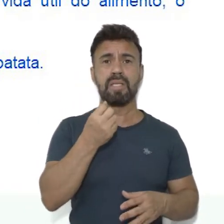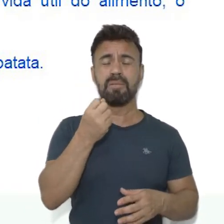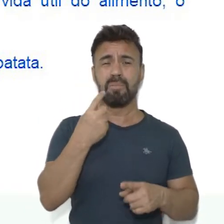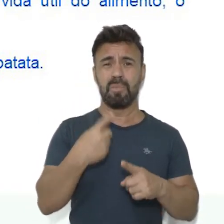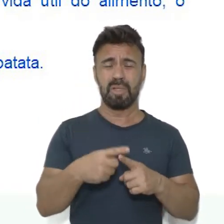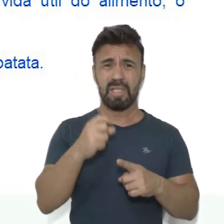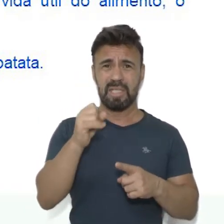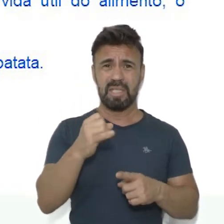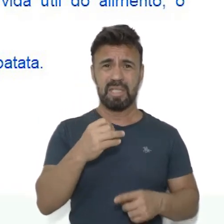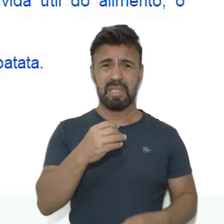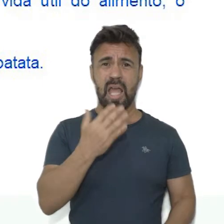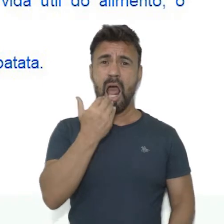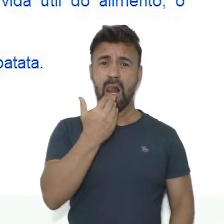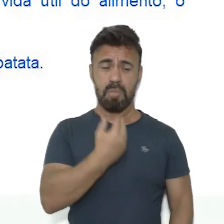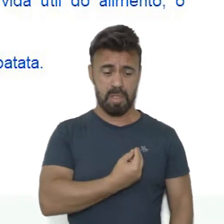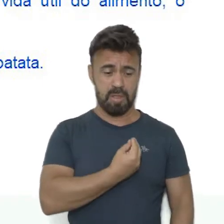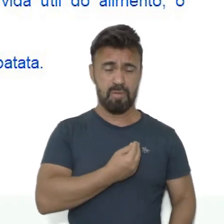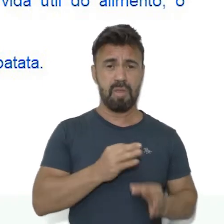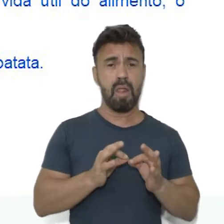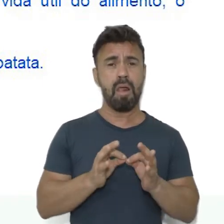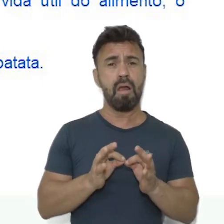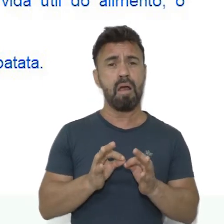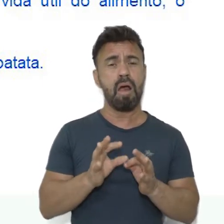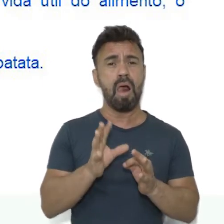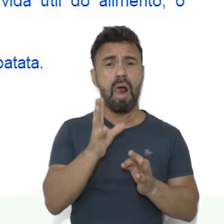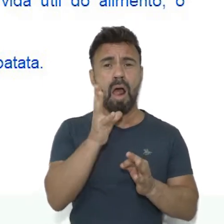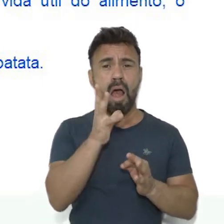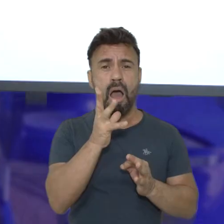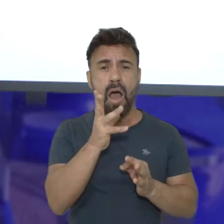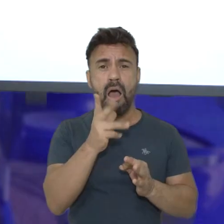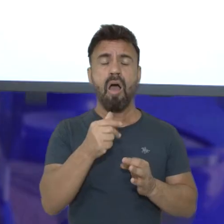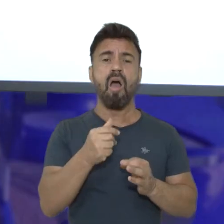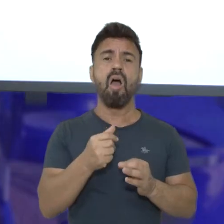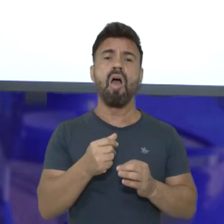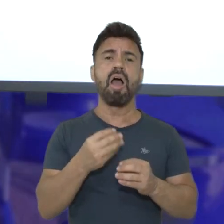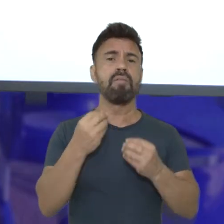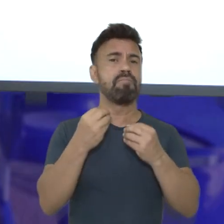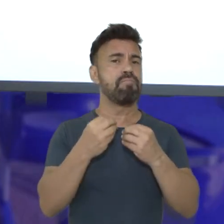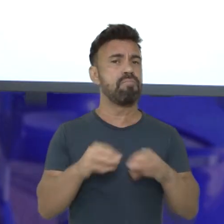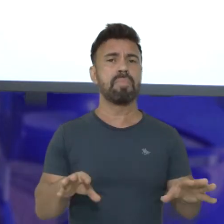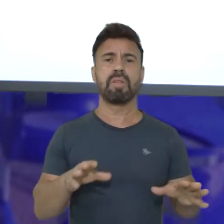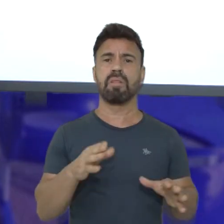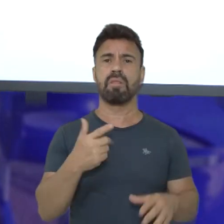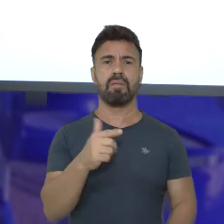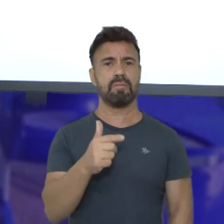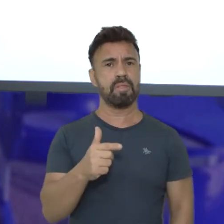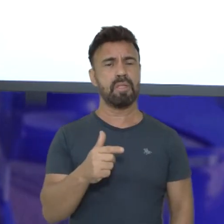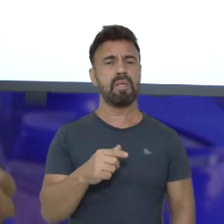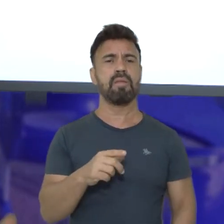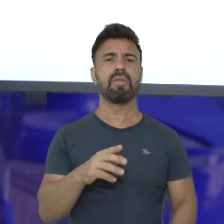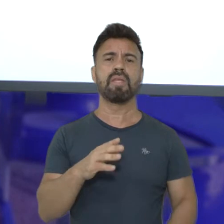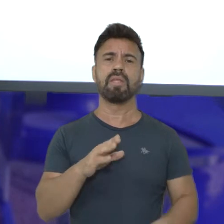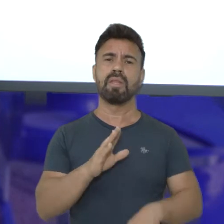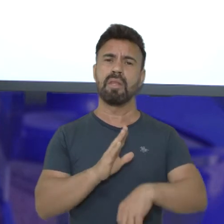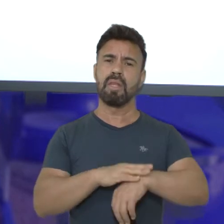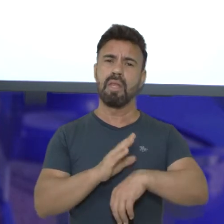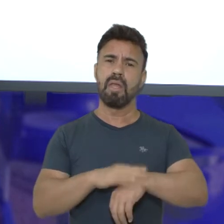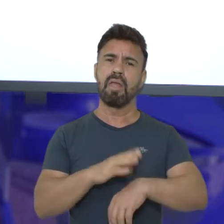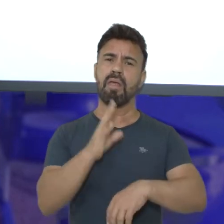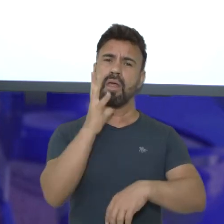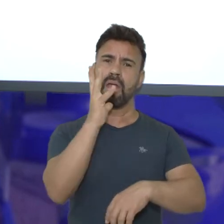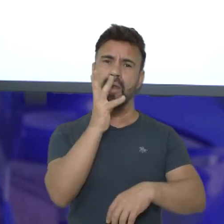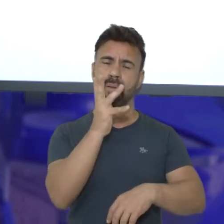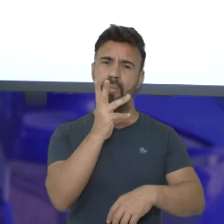tem a sua vida útil prolongada, então vai diminuir o desperdício. Ele vai passar mais tempo ali, com uma certa